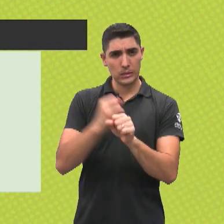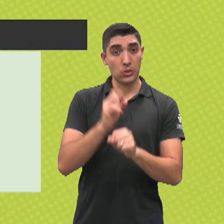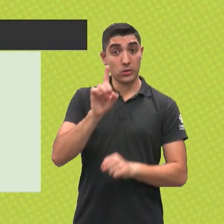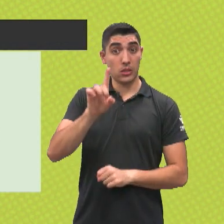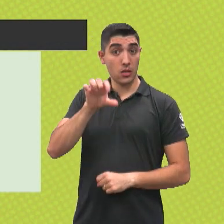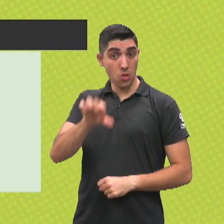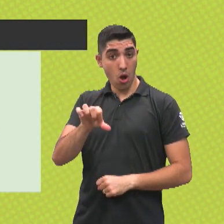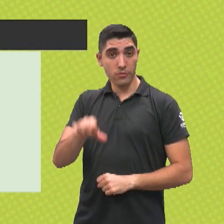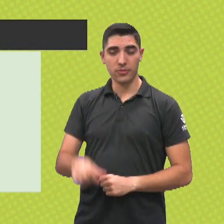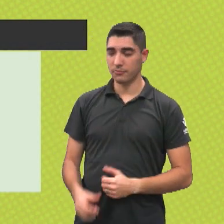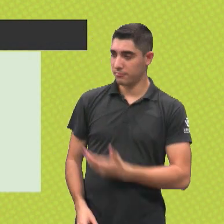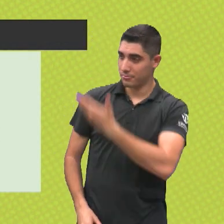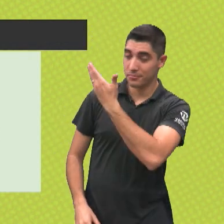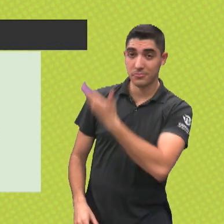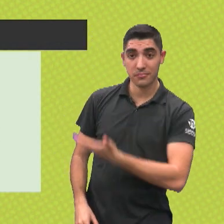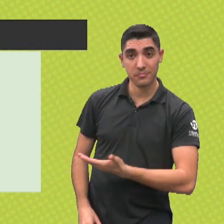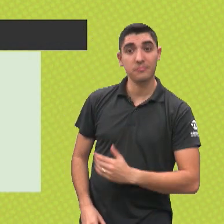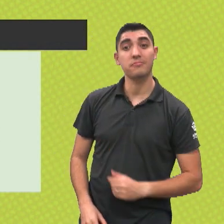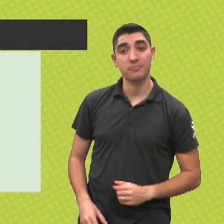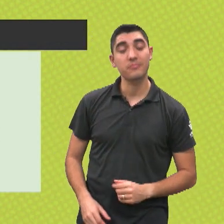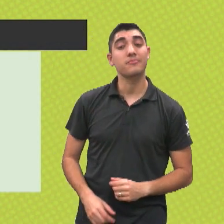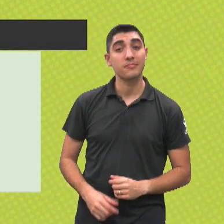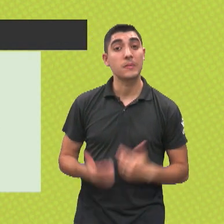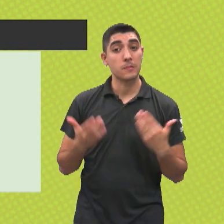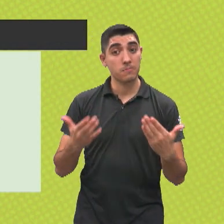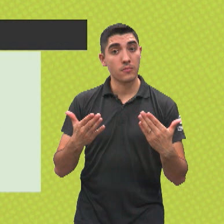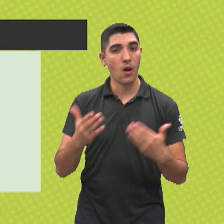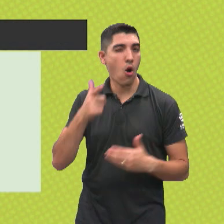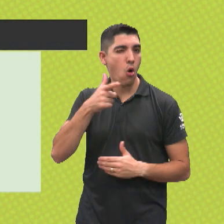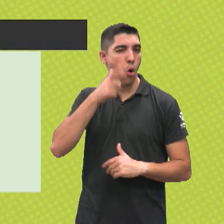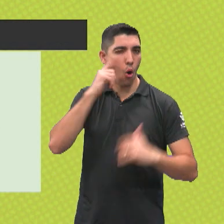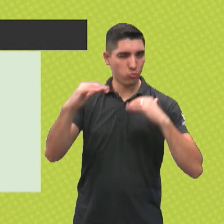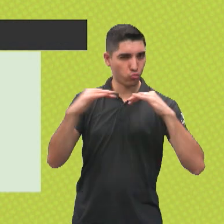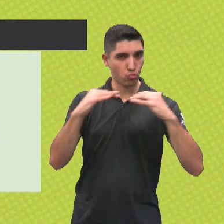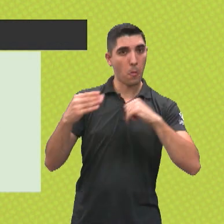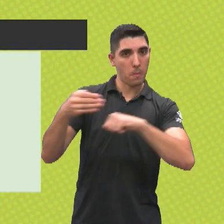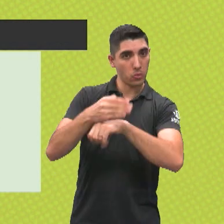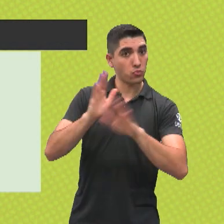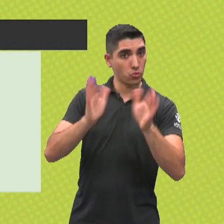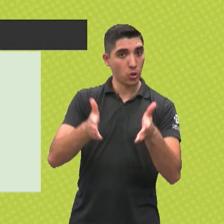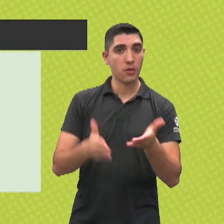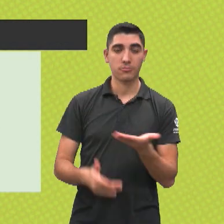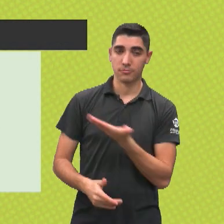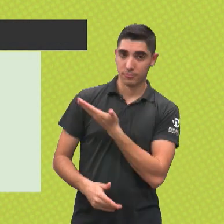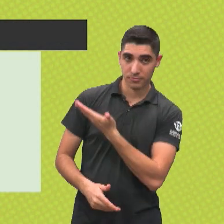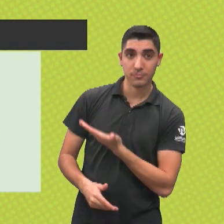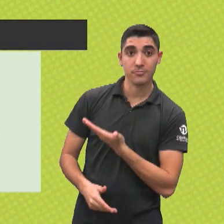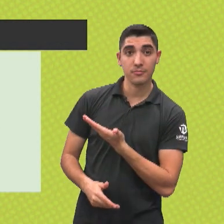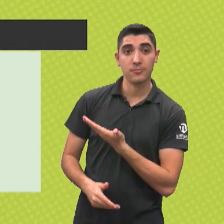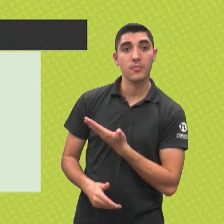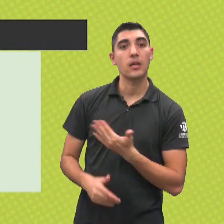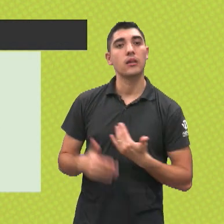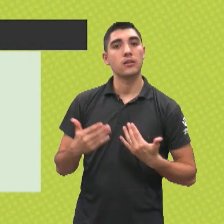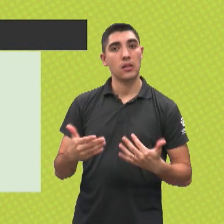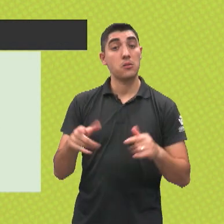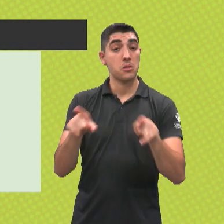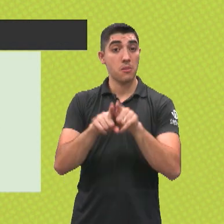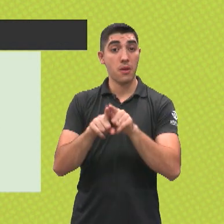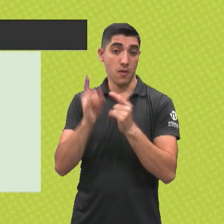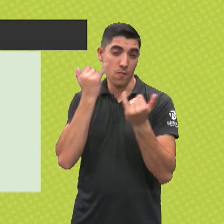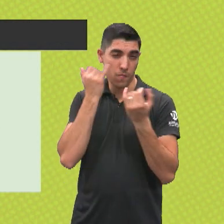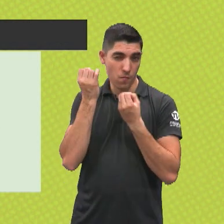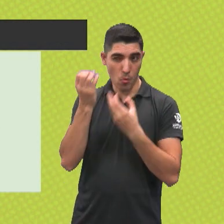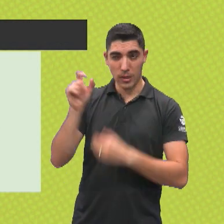esses 19 participaram do jogo treino de ontem. Você está vendo aí a lista dos jogadores, né? Esses 19, e também, segundo informações do nosso querido